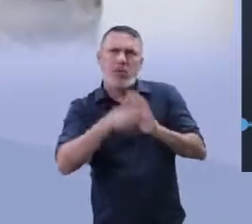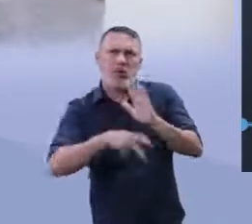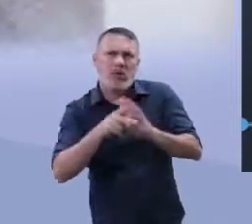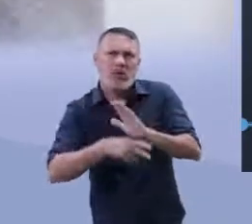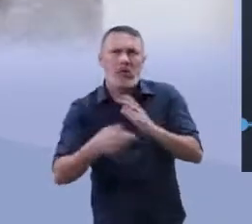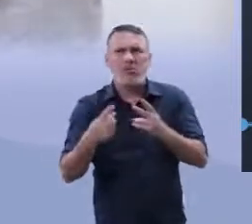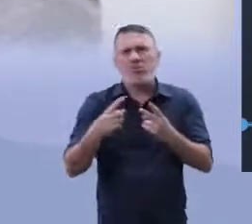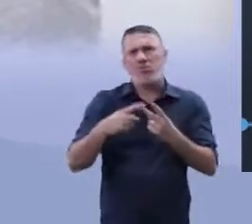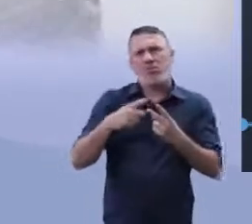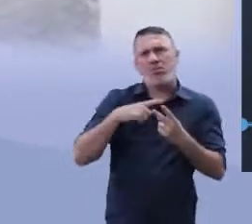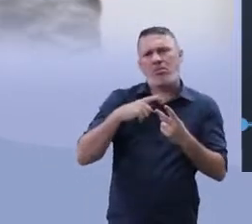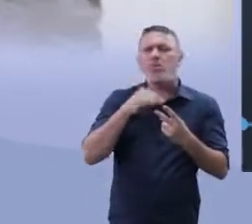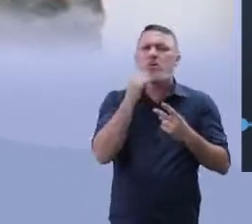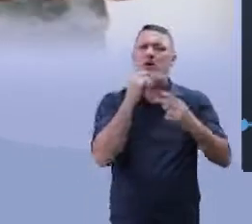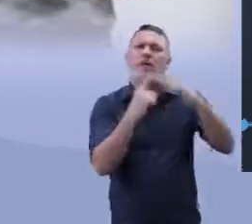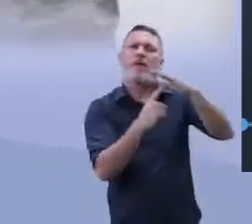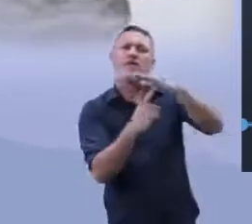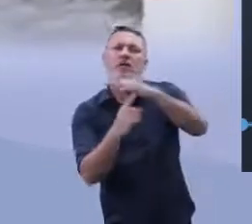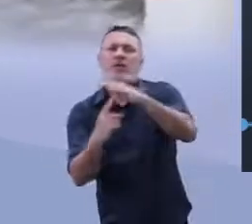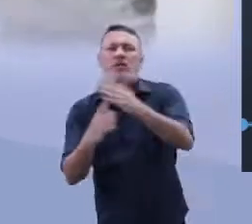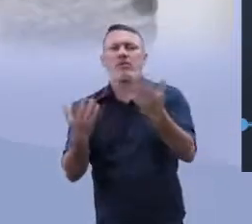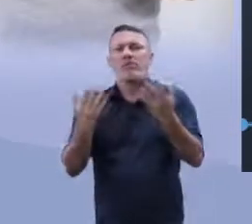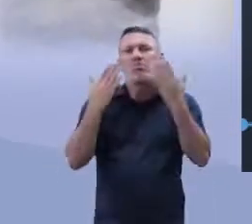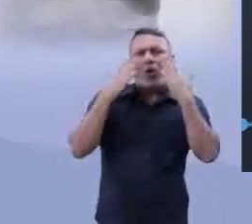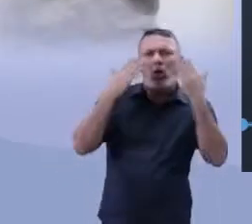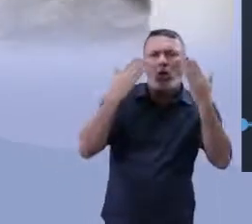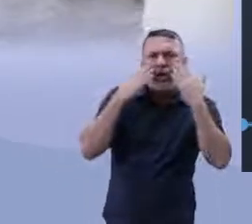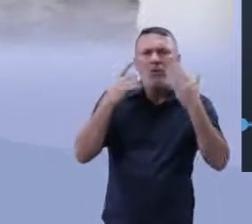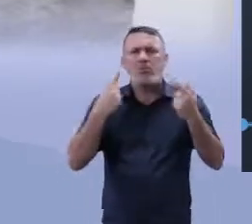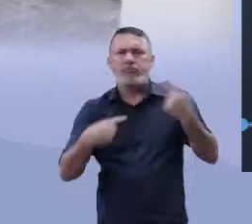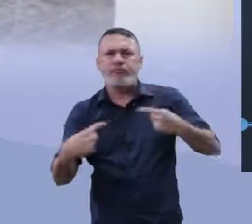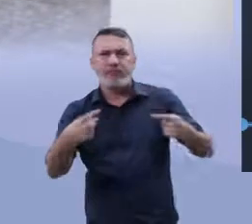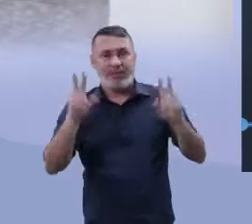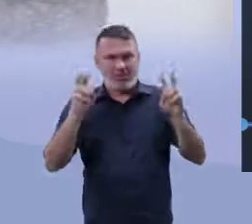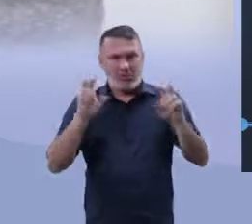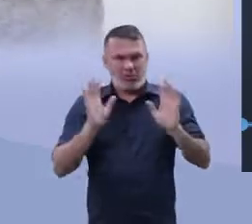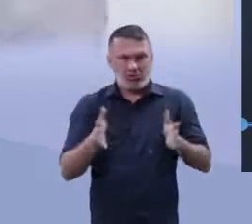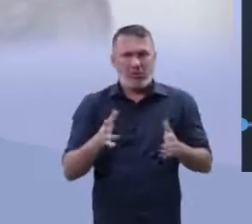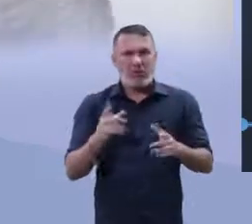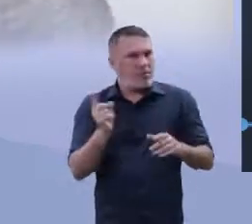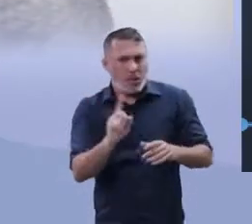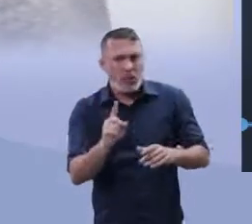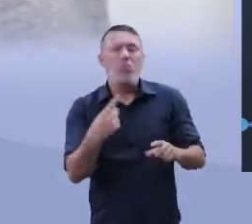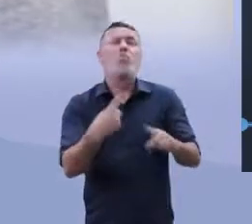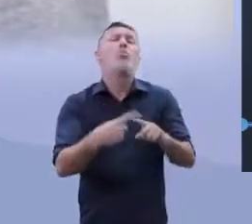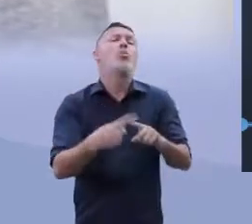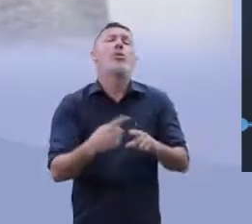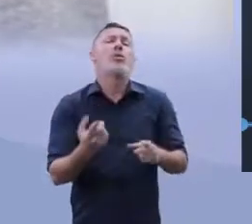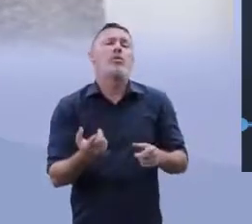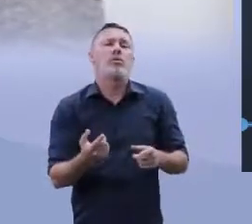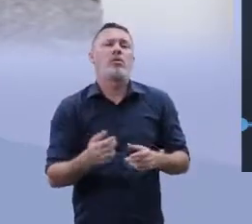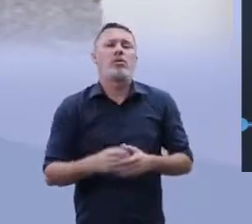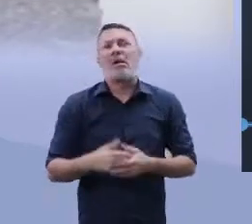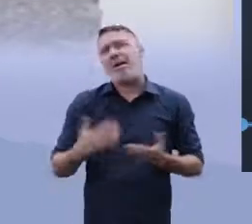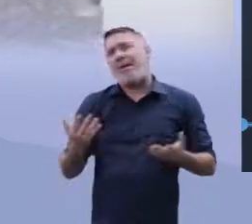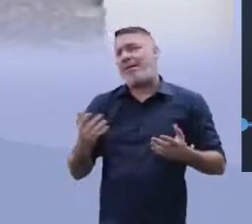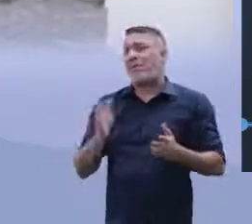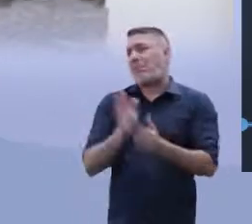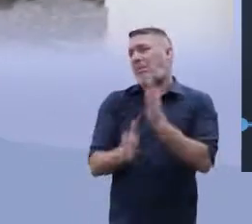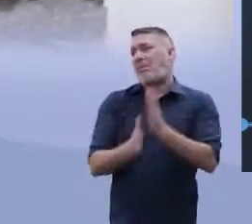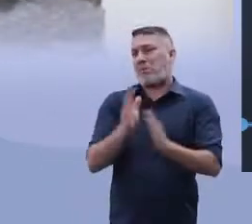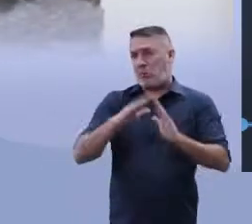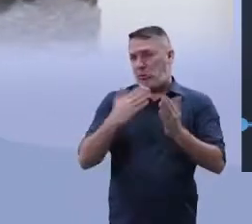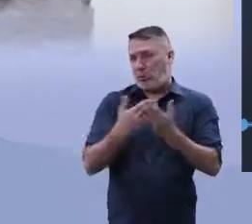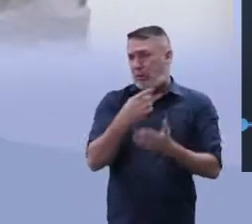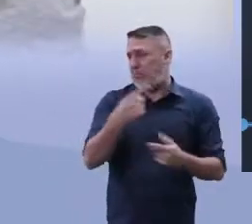algum projeto, alguma feira, algum debate? Não. Por que não? Ah, professor, porque não tem nada